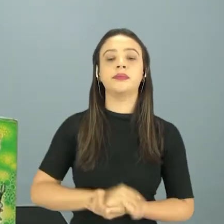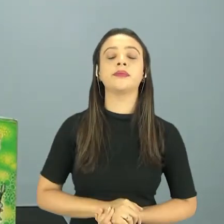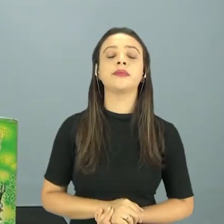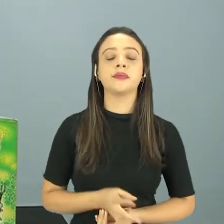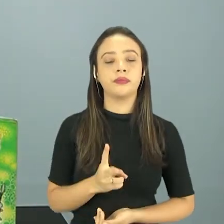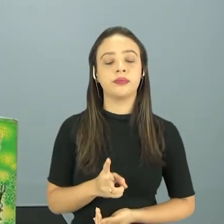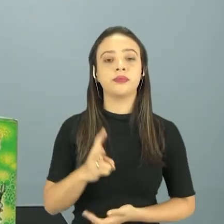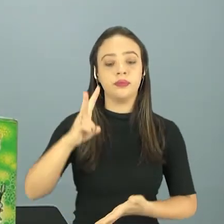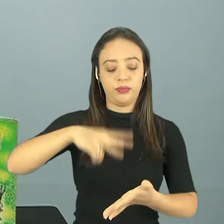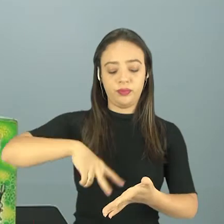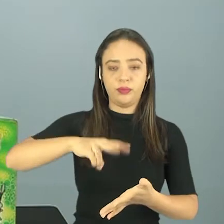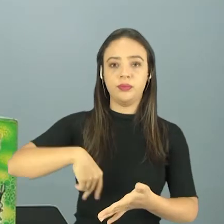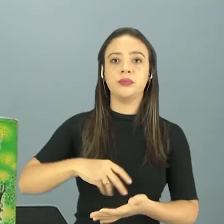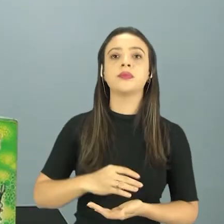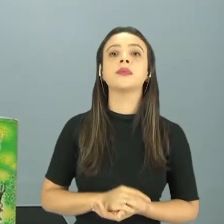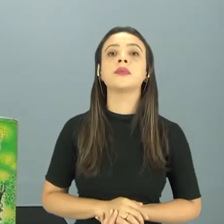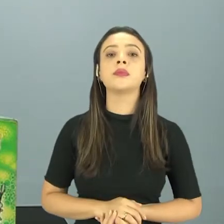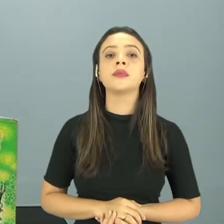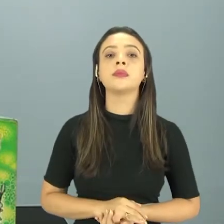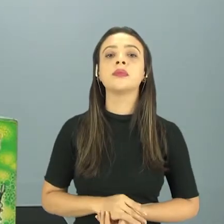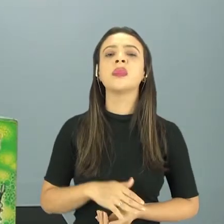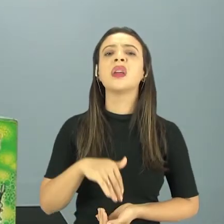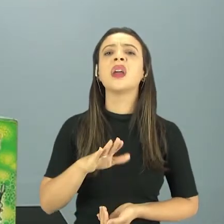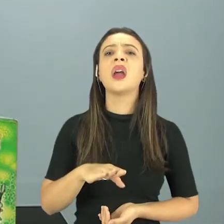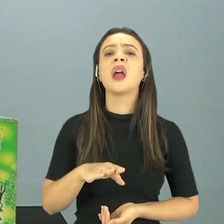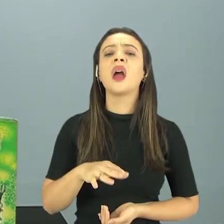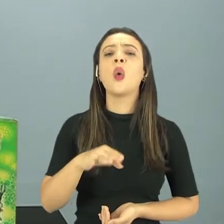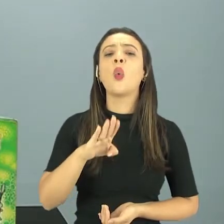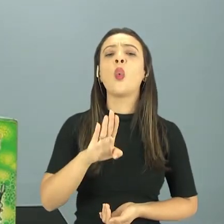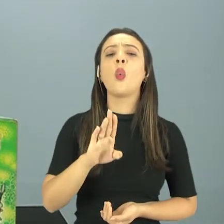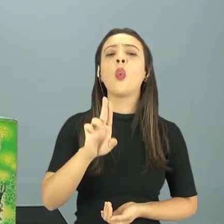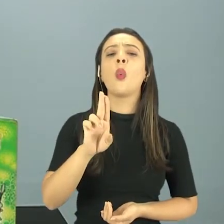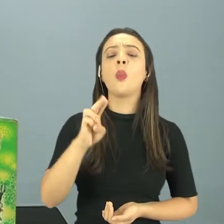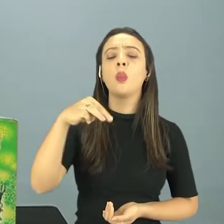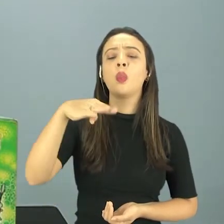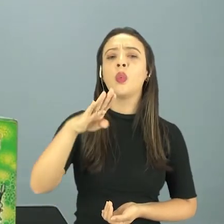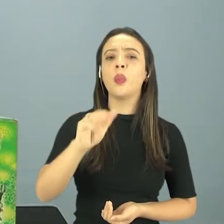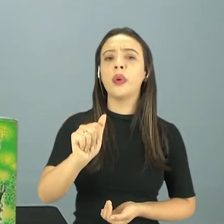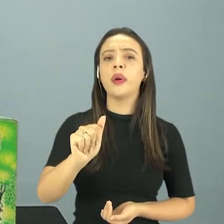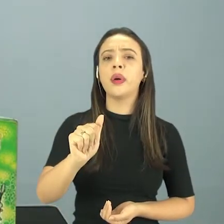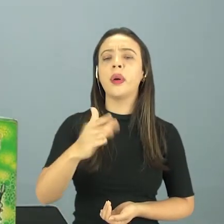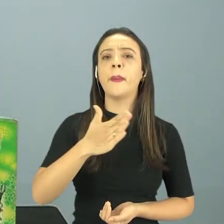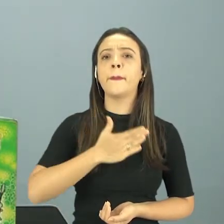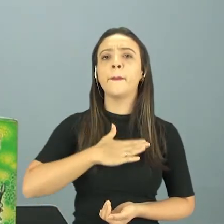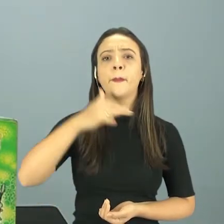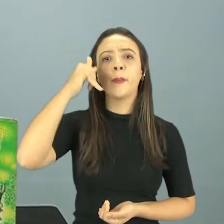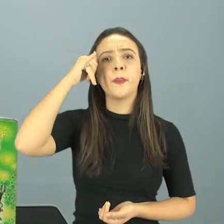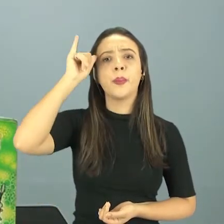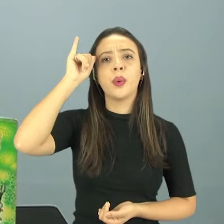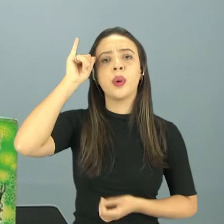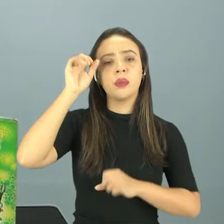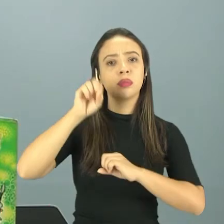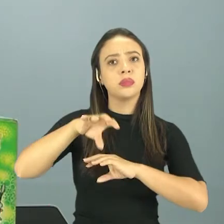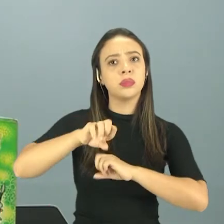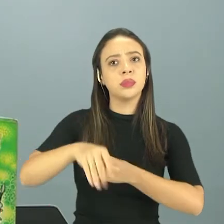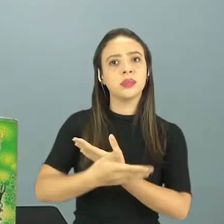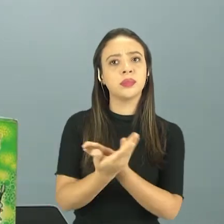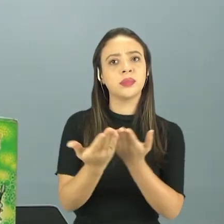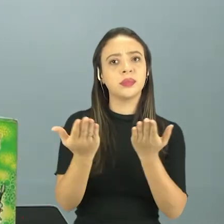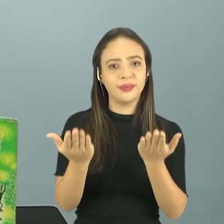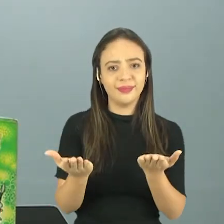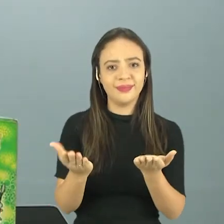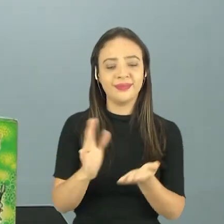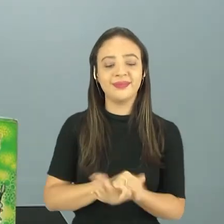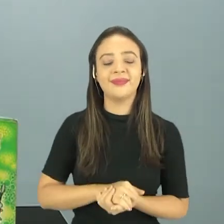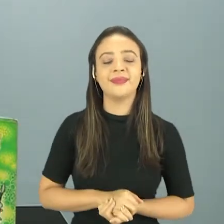aqui, ó. Quem é o Bumba Meu Boi? Tá bom? Eu vou compartilhar com vocês essa lenda aqui. Eu não sei se vocês